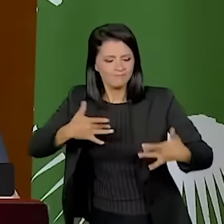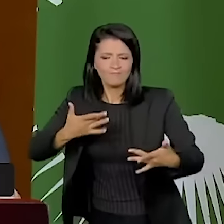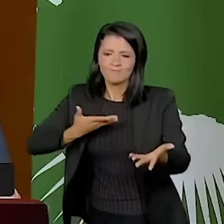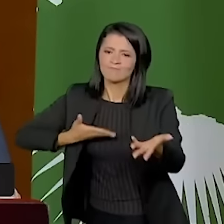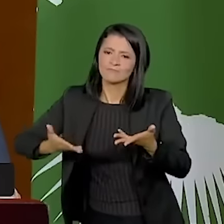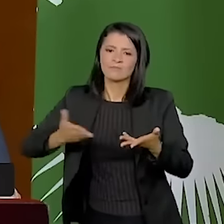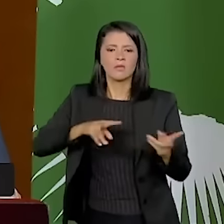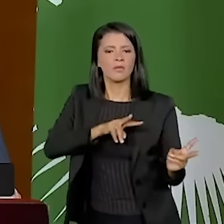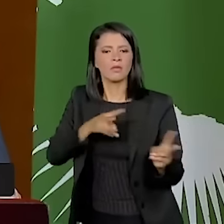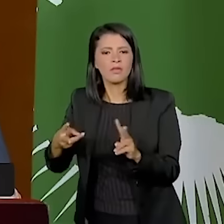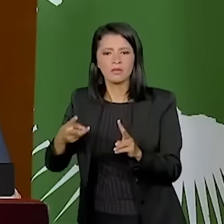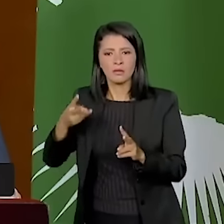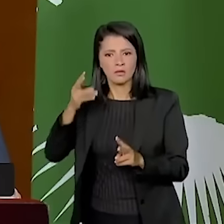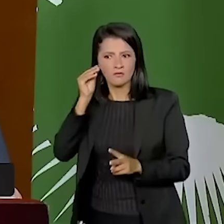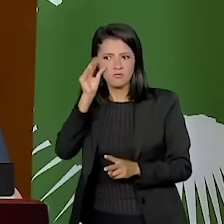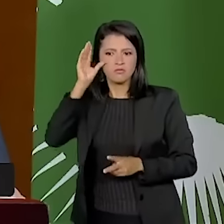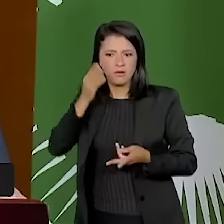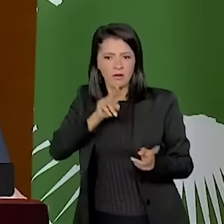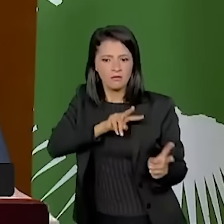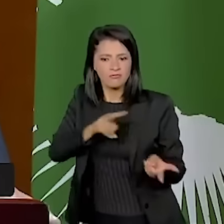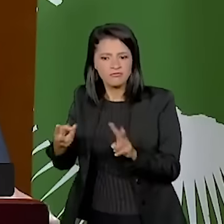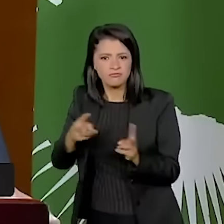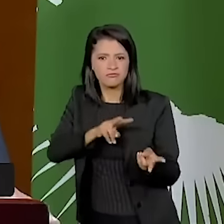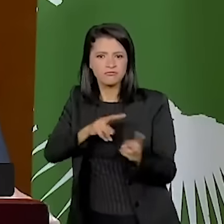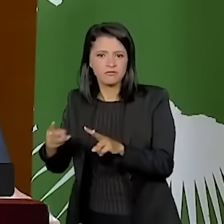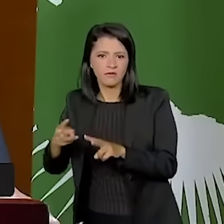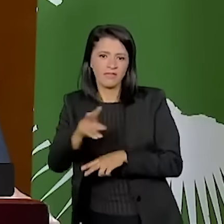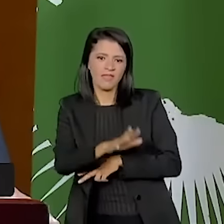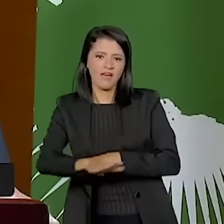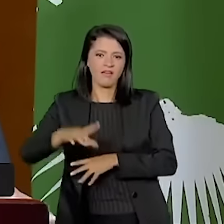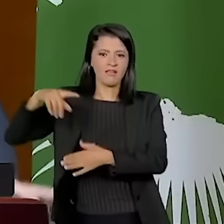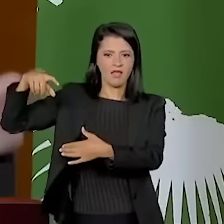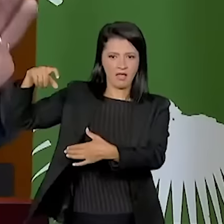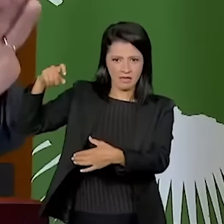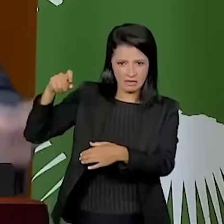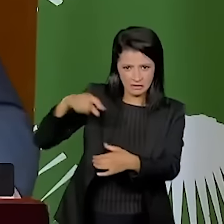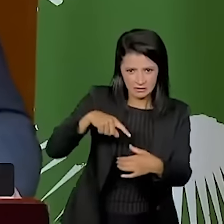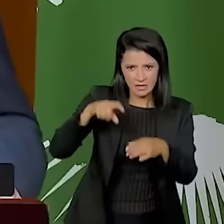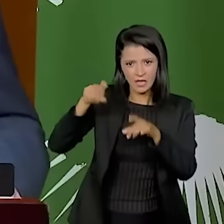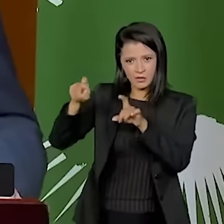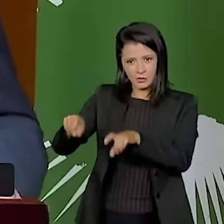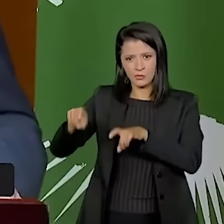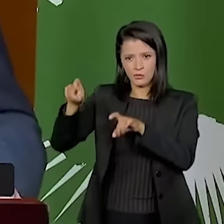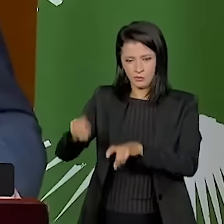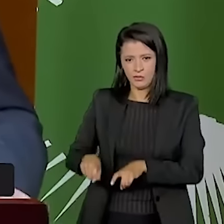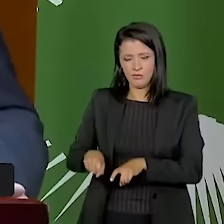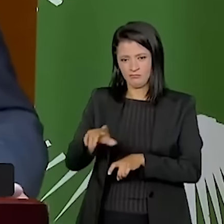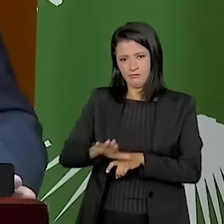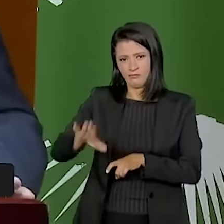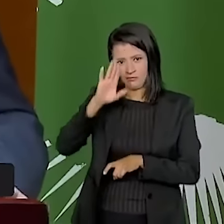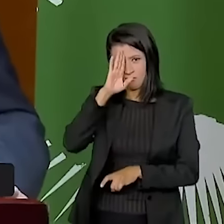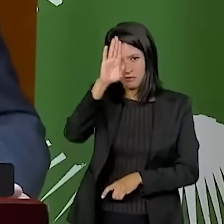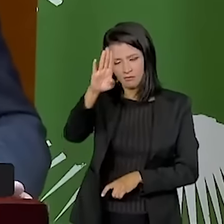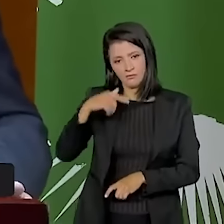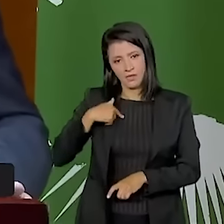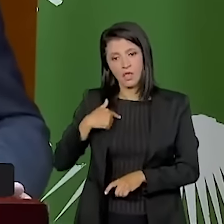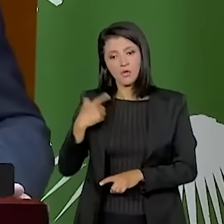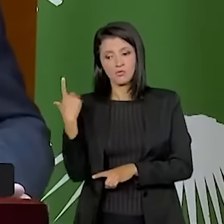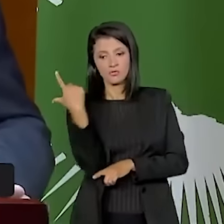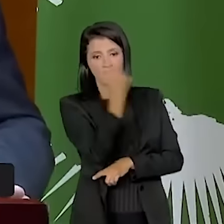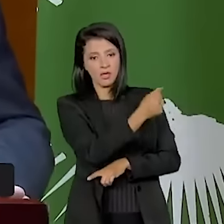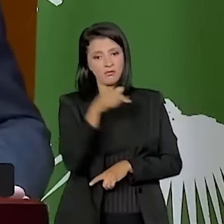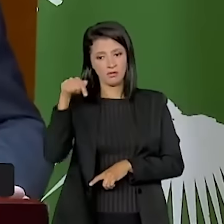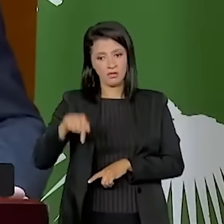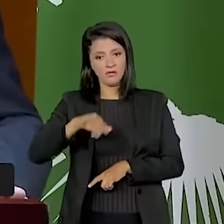com transferência de conhecimento, sobretudo na questão da agricultura. Por isso, eu saio daqui